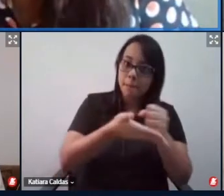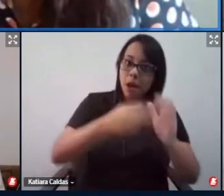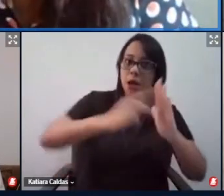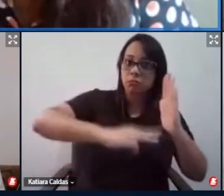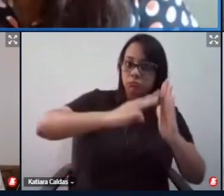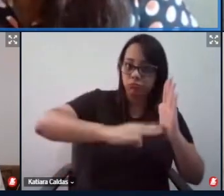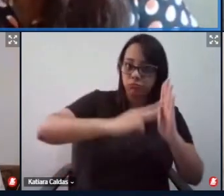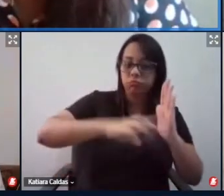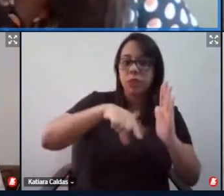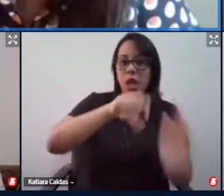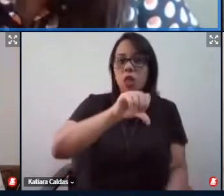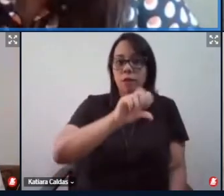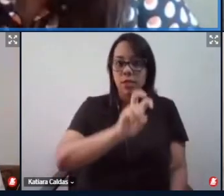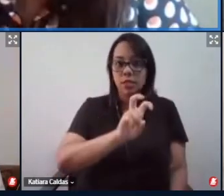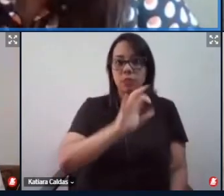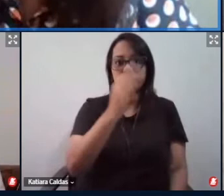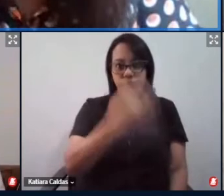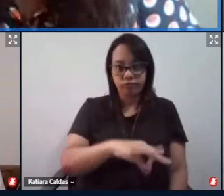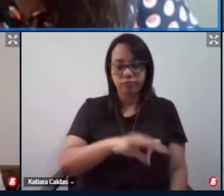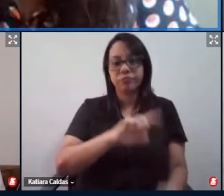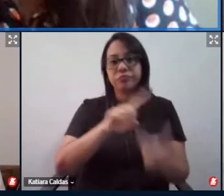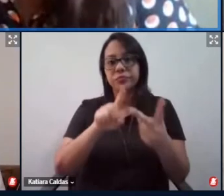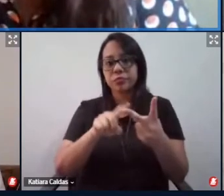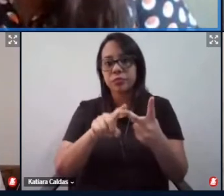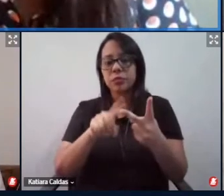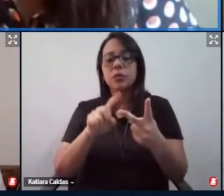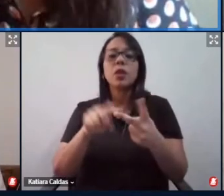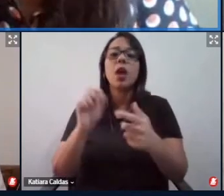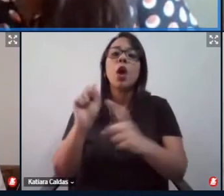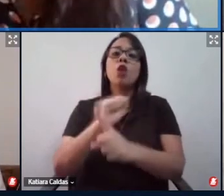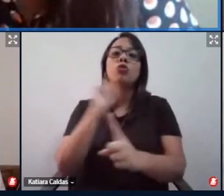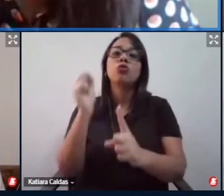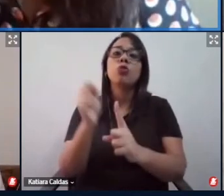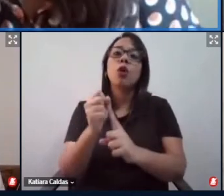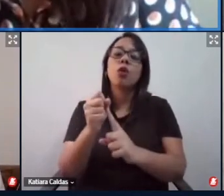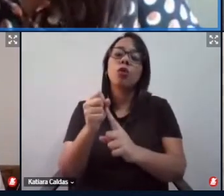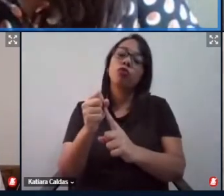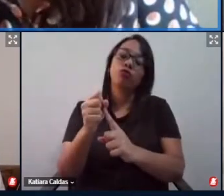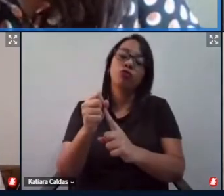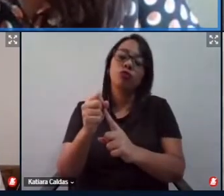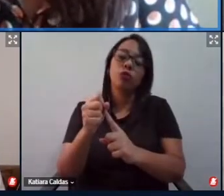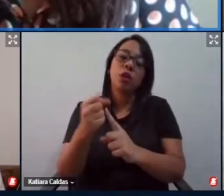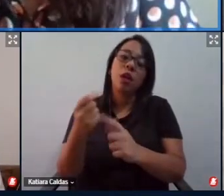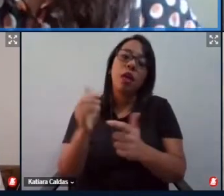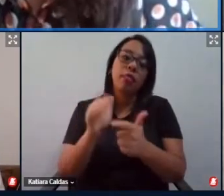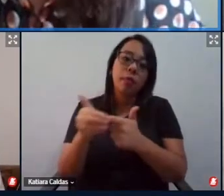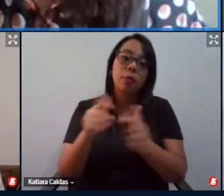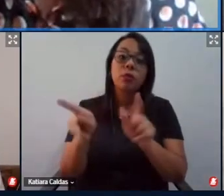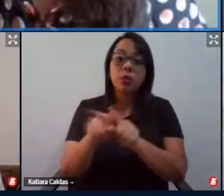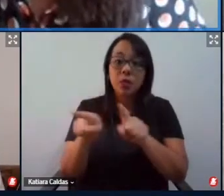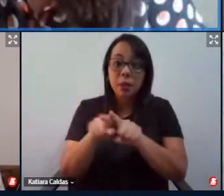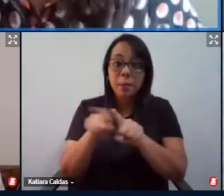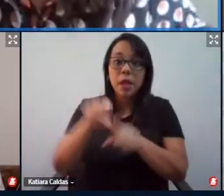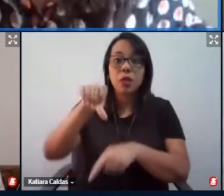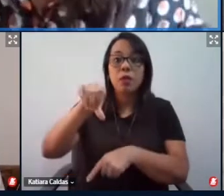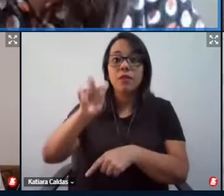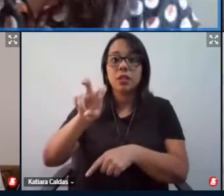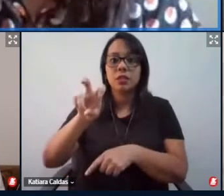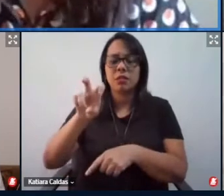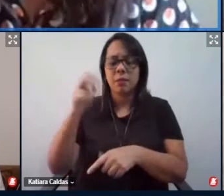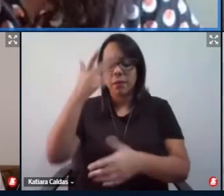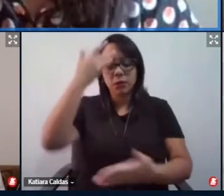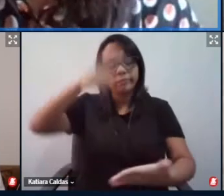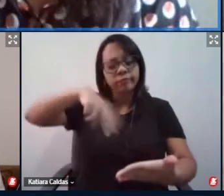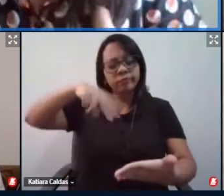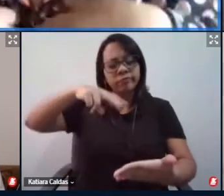que é de 95, e o outro é de socioterminologia, que também é 95. Então, o leitor fica